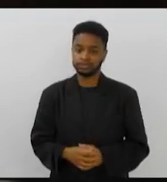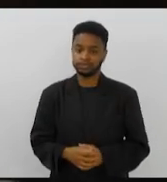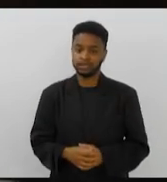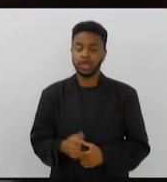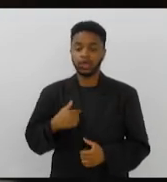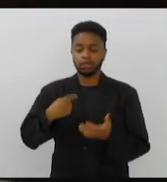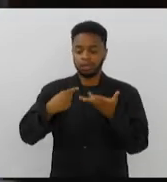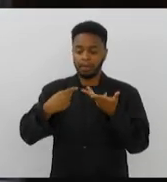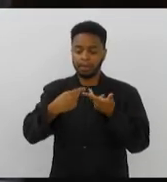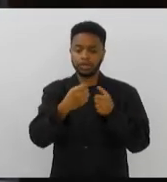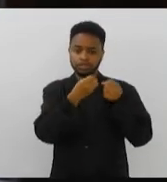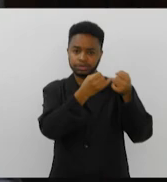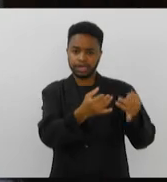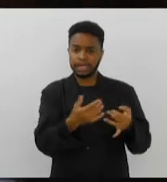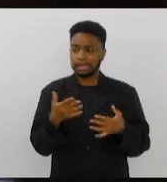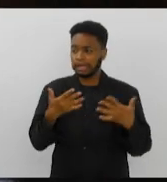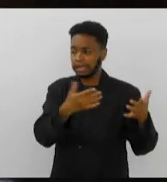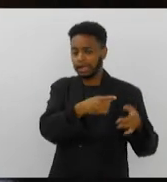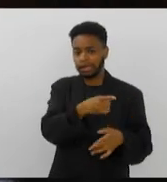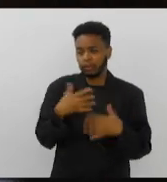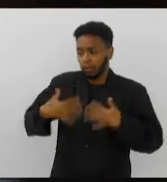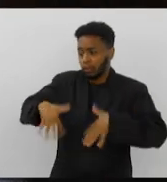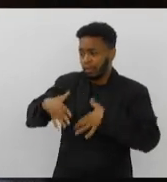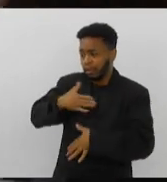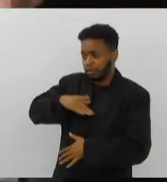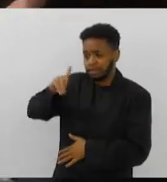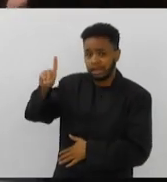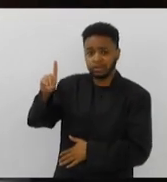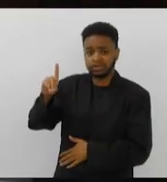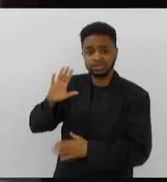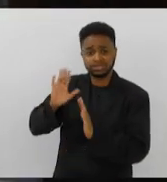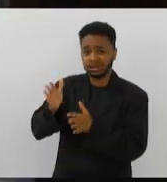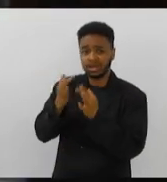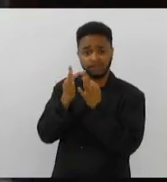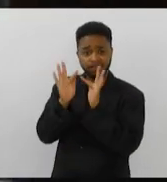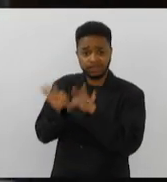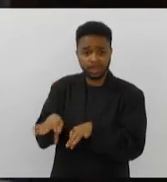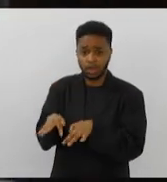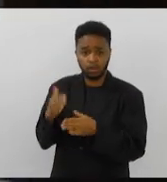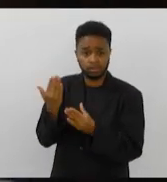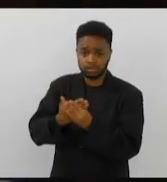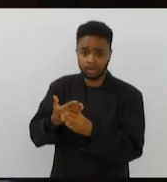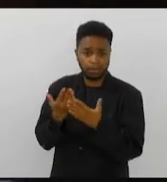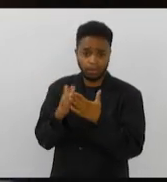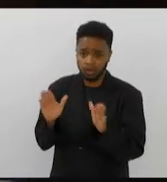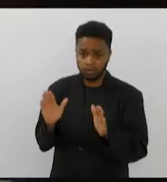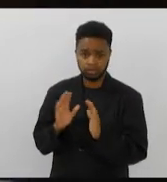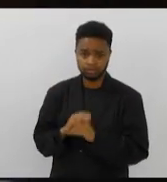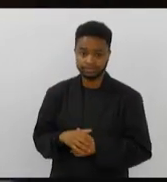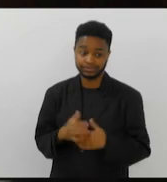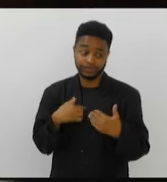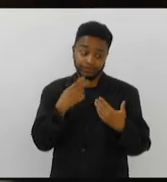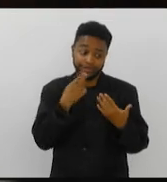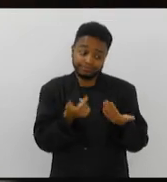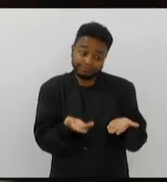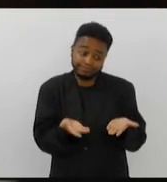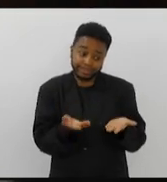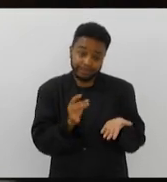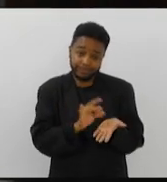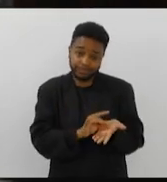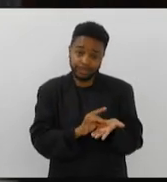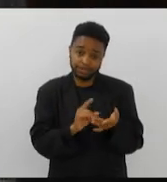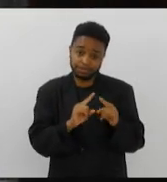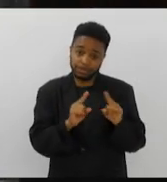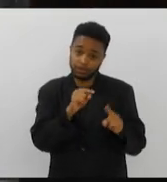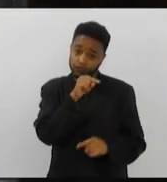aconteceu isso aqui ele meu Deus o processo já acabou falei é mas você